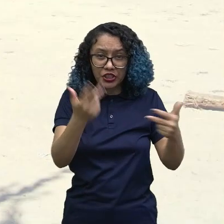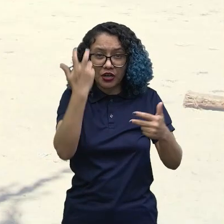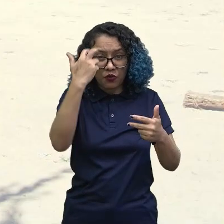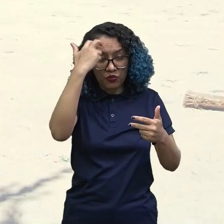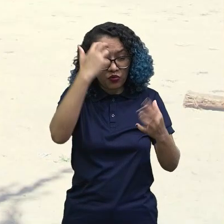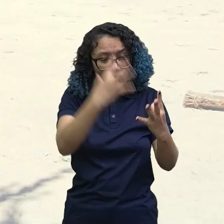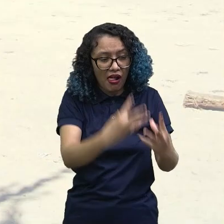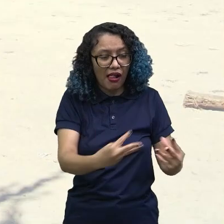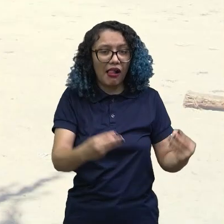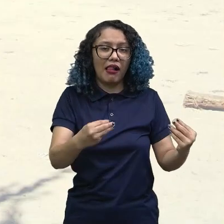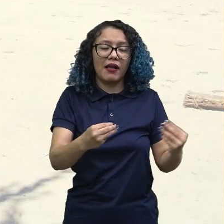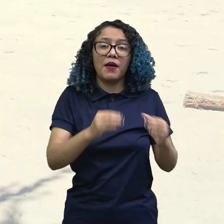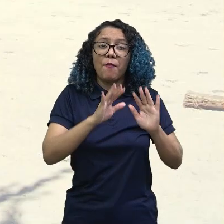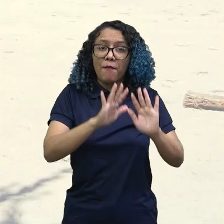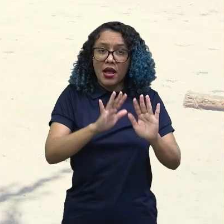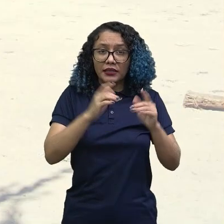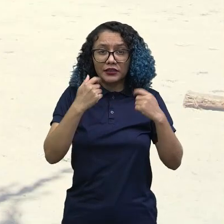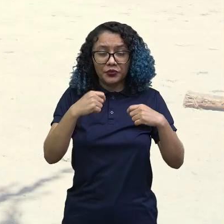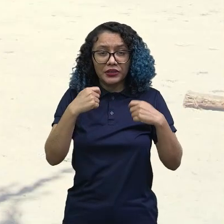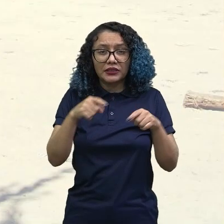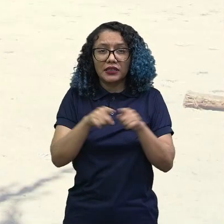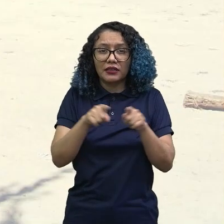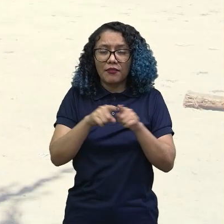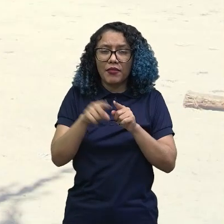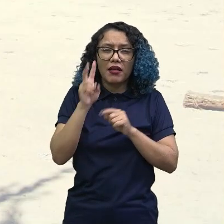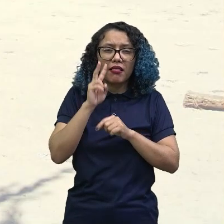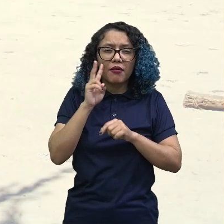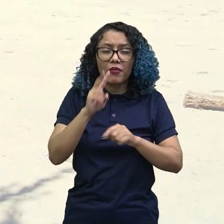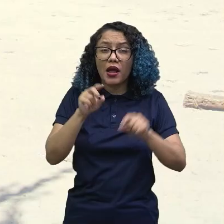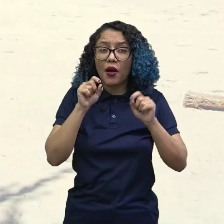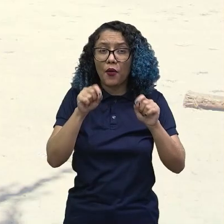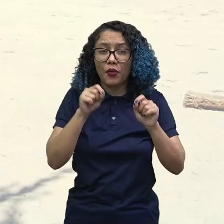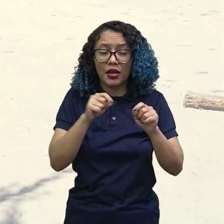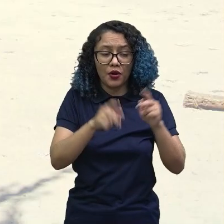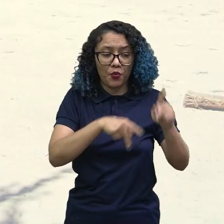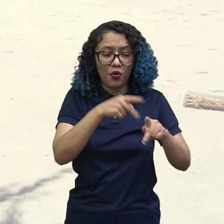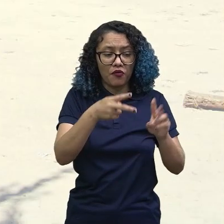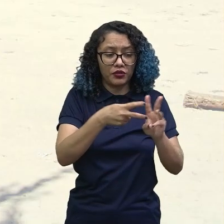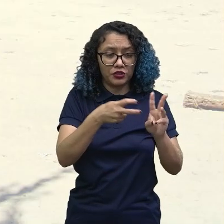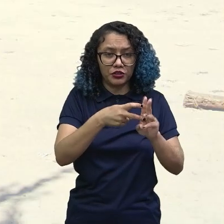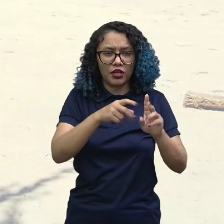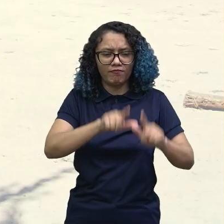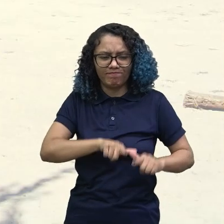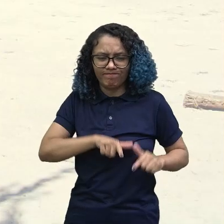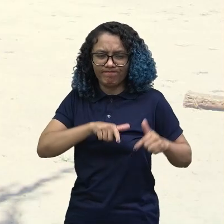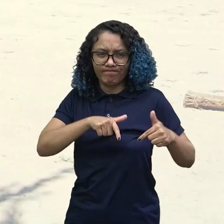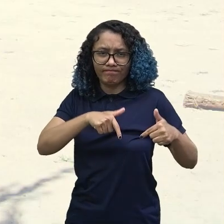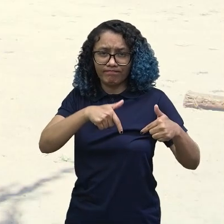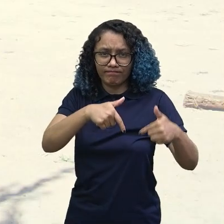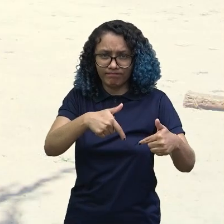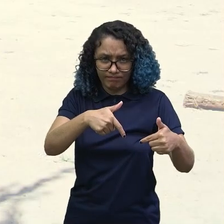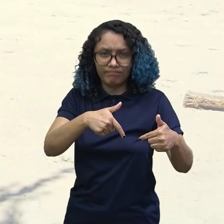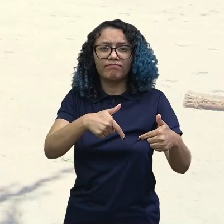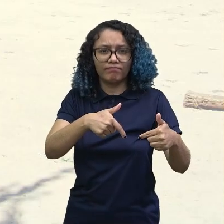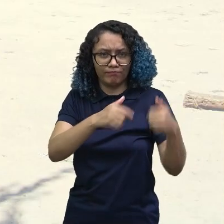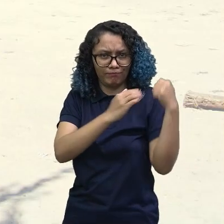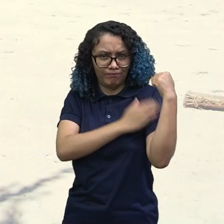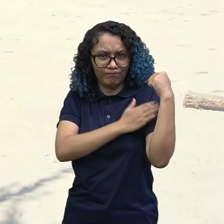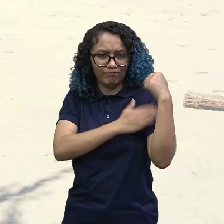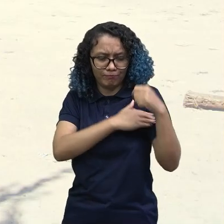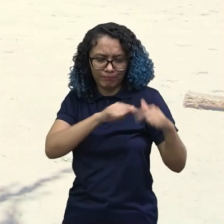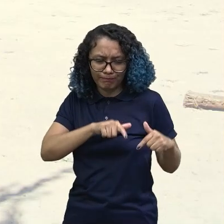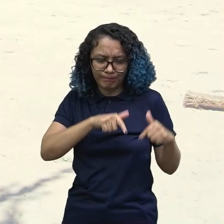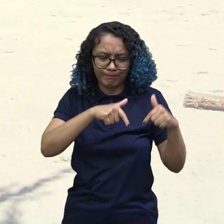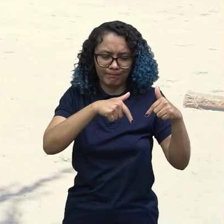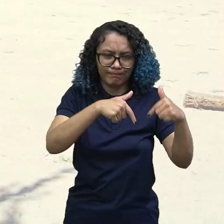gente não pode esquecer que os povos originários, que os povos indígenas, eles resistiram a esse processo de ocupação,